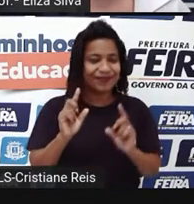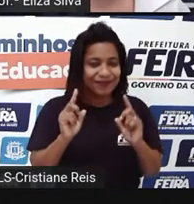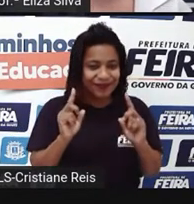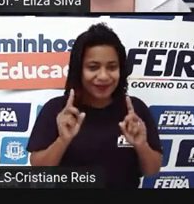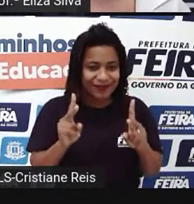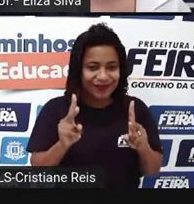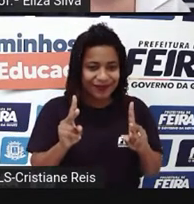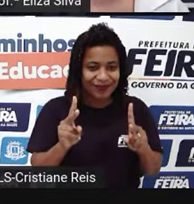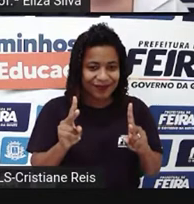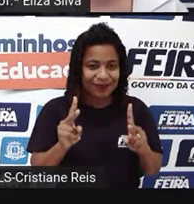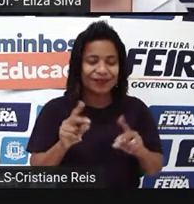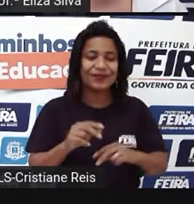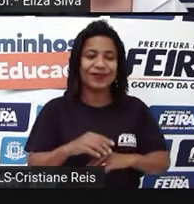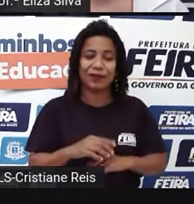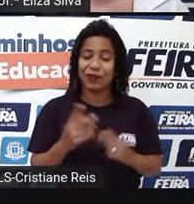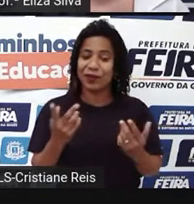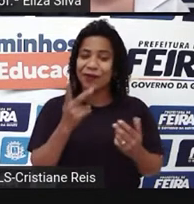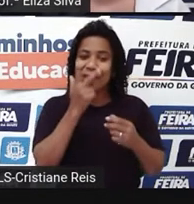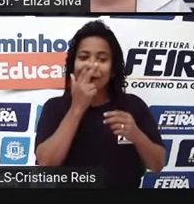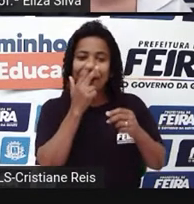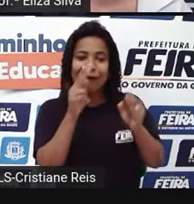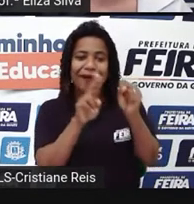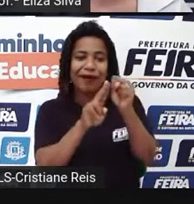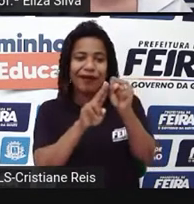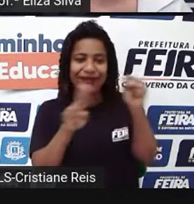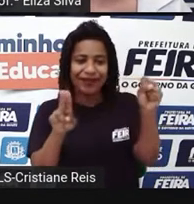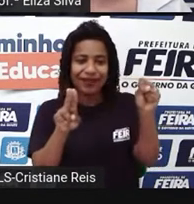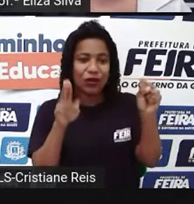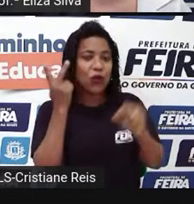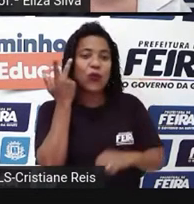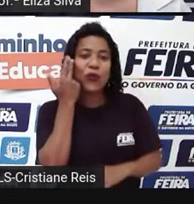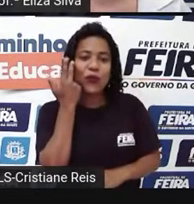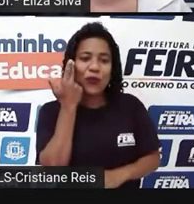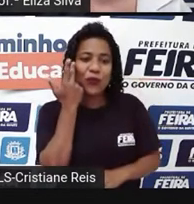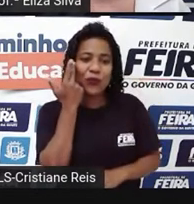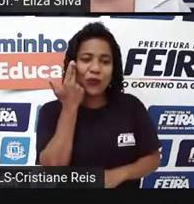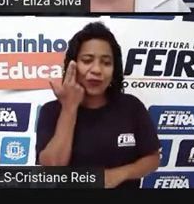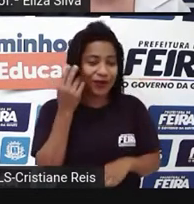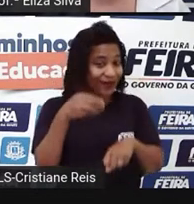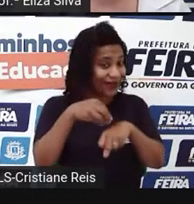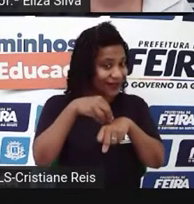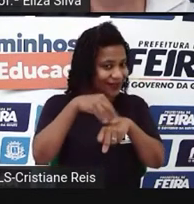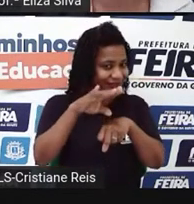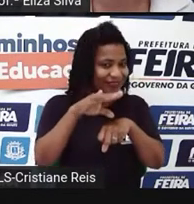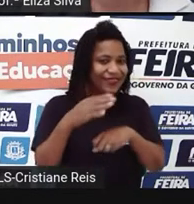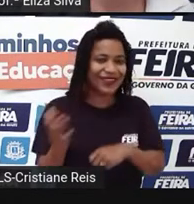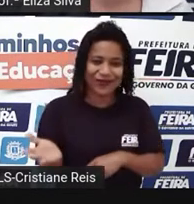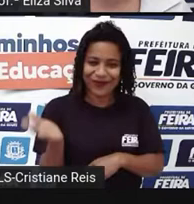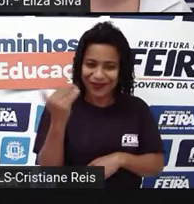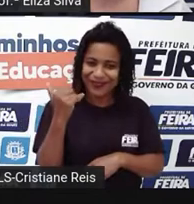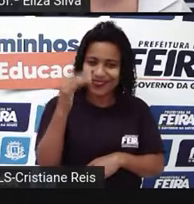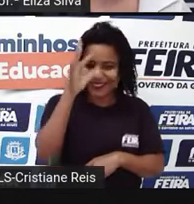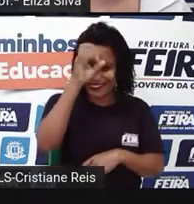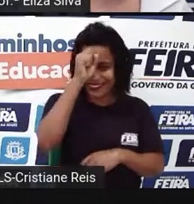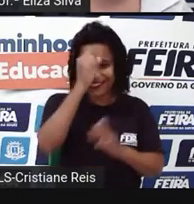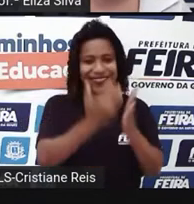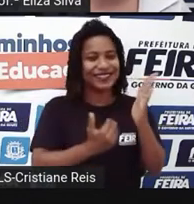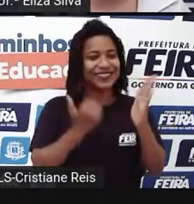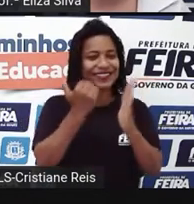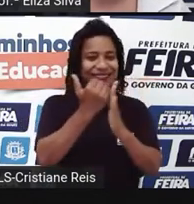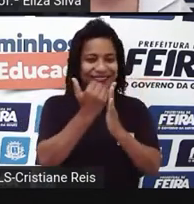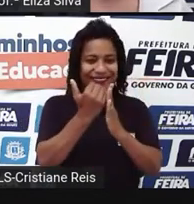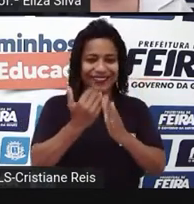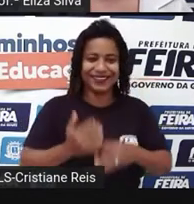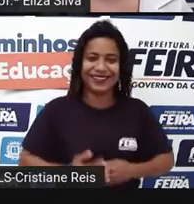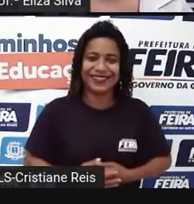São substantivos comuns. Aprenderam aí a dica, students? Então, let's go! Vamos continuar aprendendo um pouquinho mais sobre o tema.